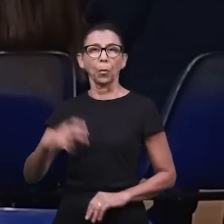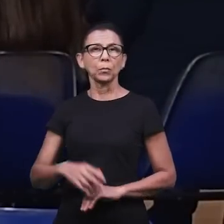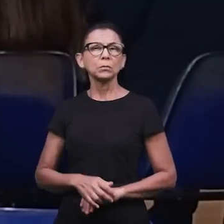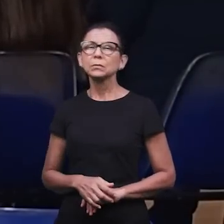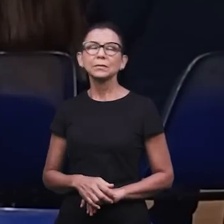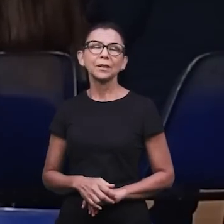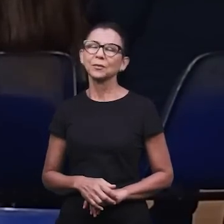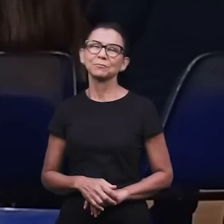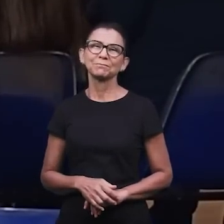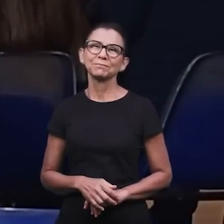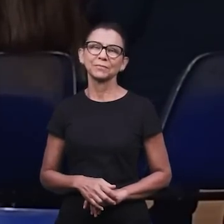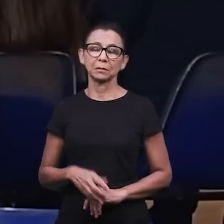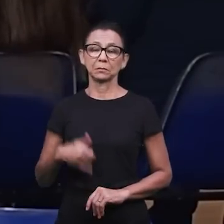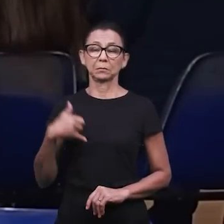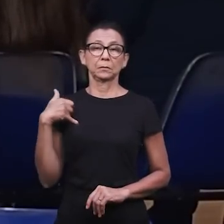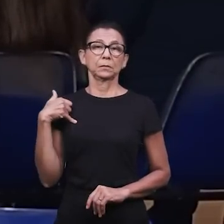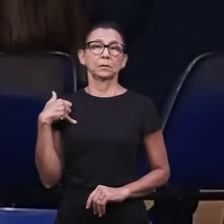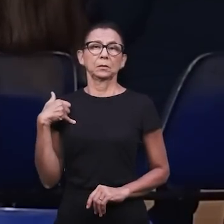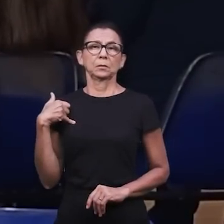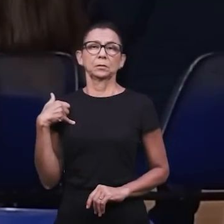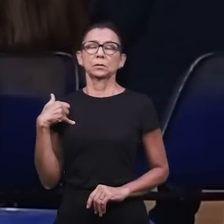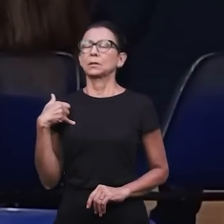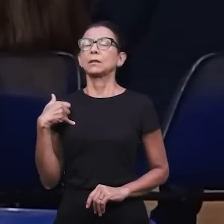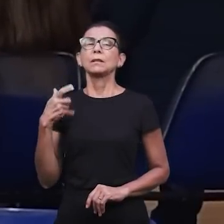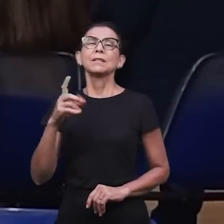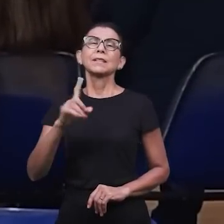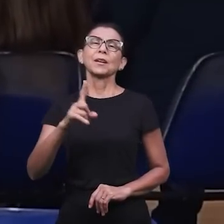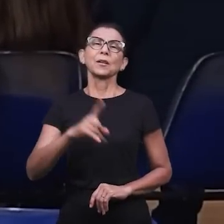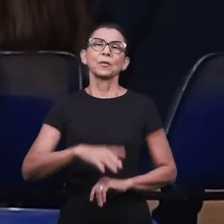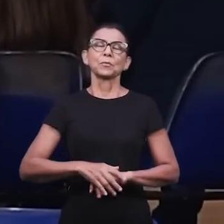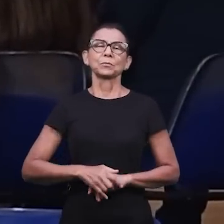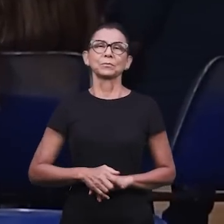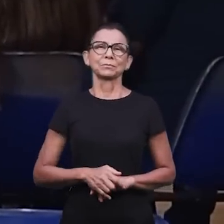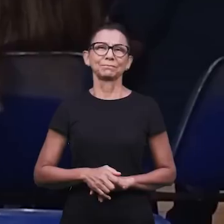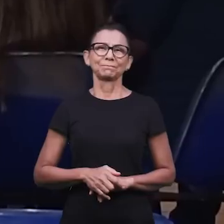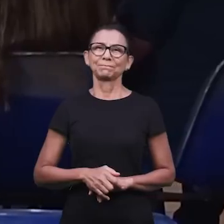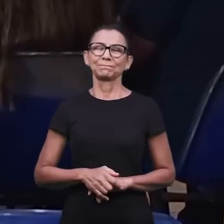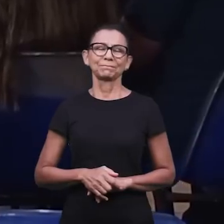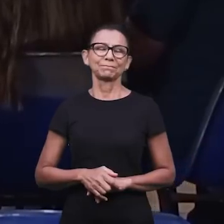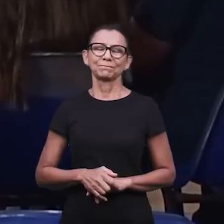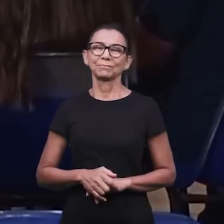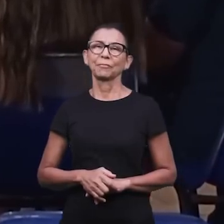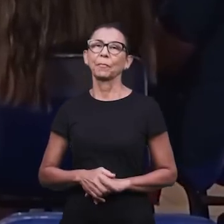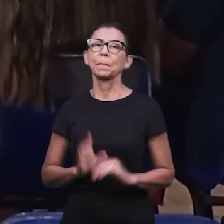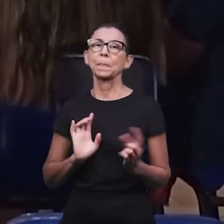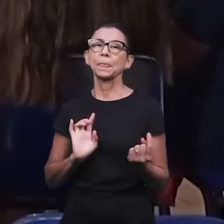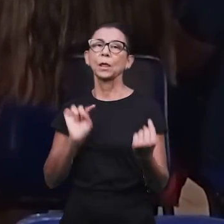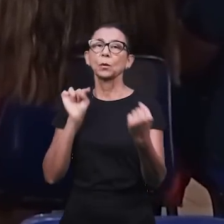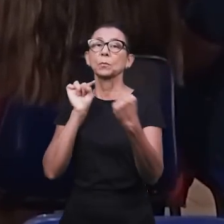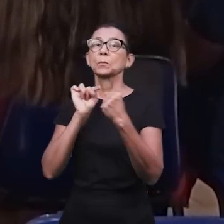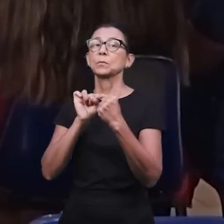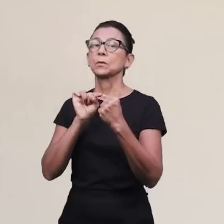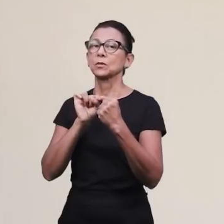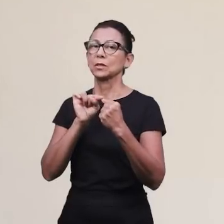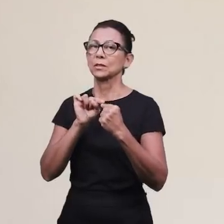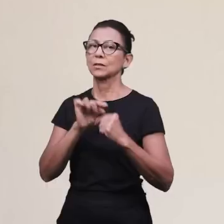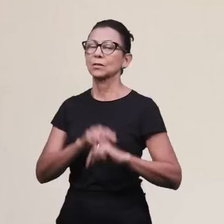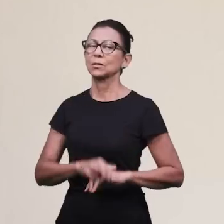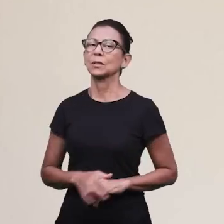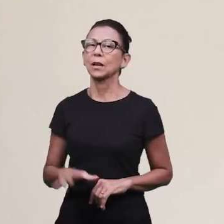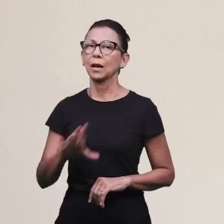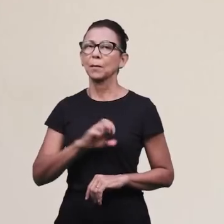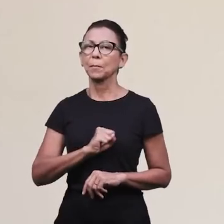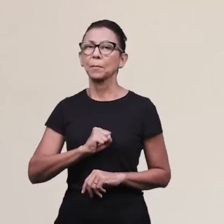até depois mais vaidosos, amando a nós mesmos. Não. O objetivo é que nós amemos mais ao